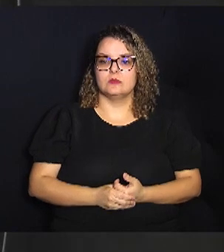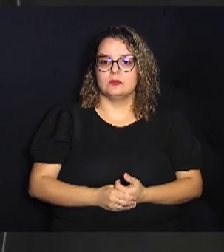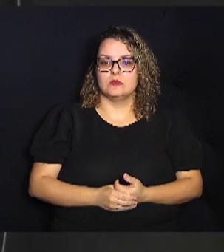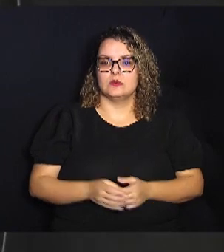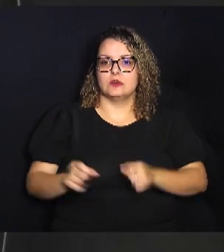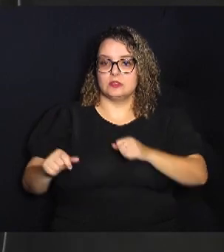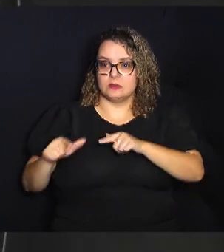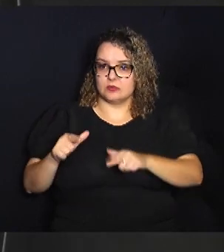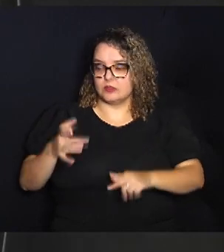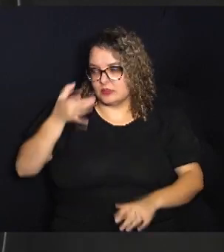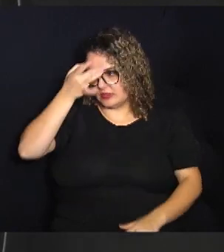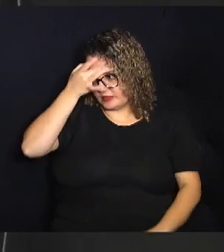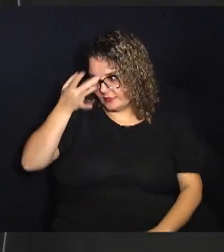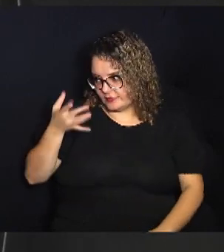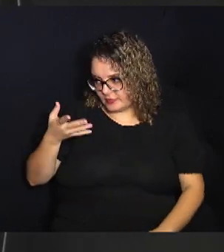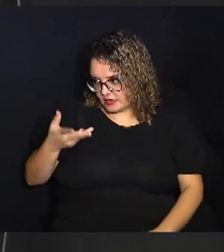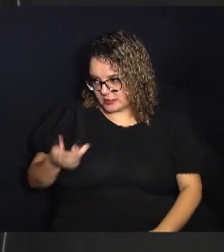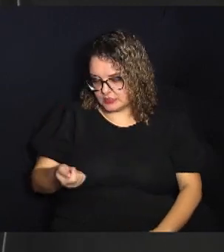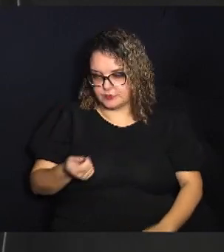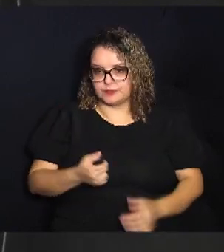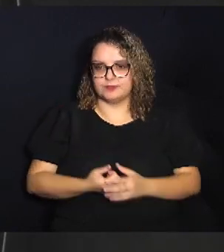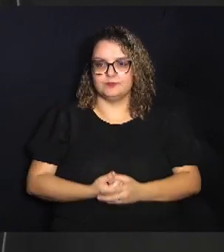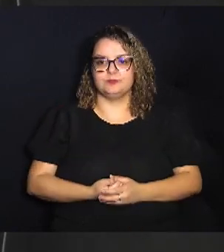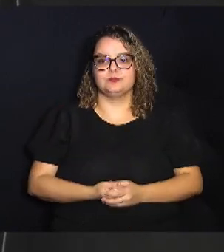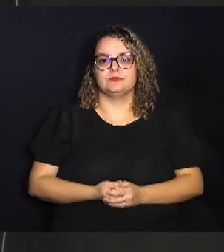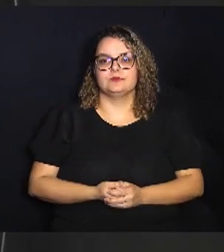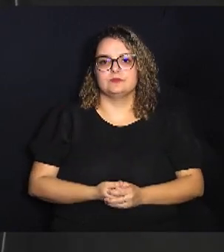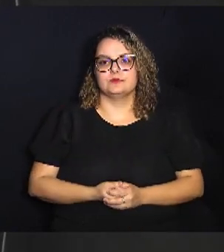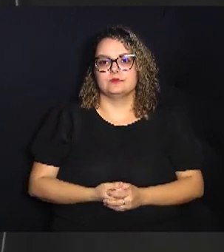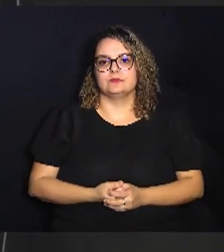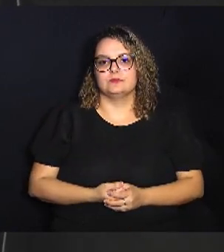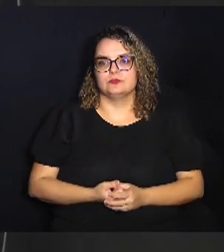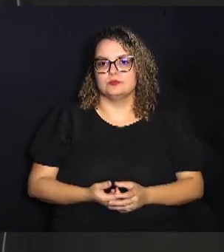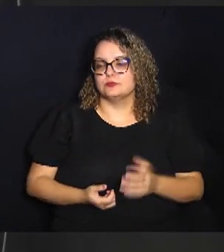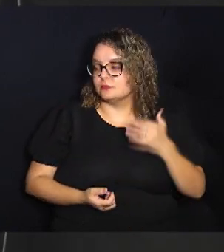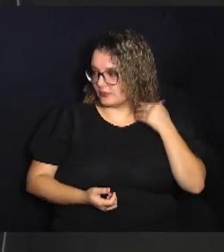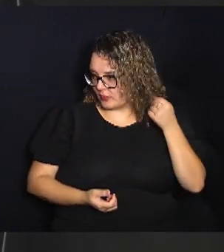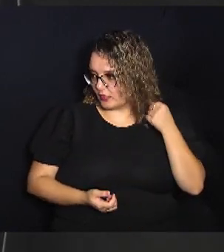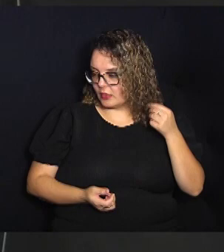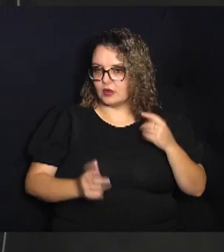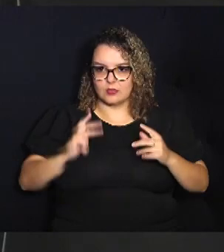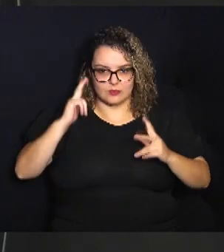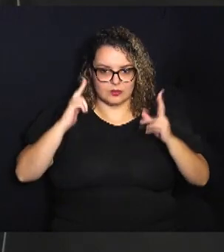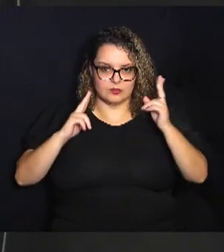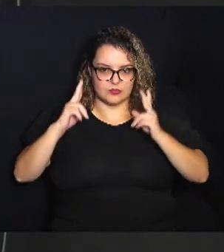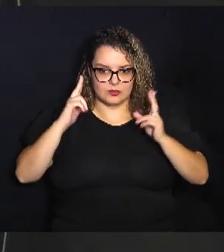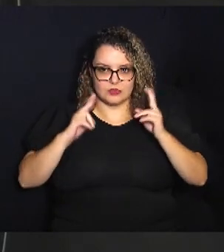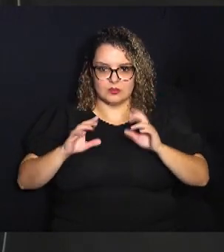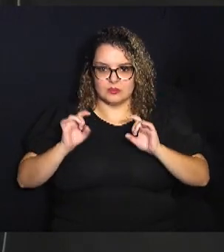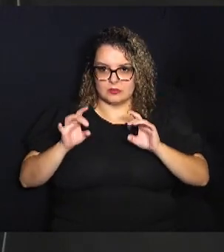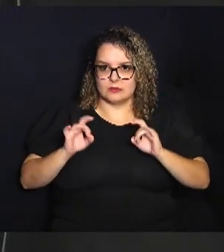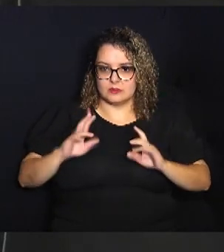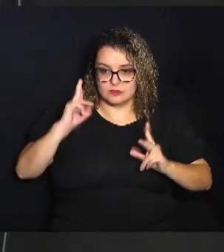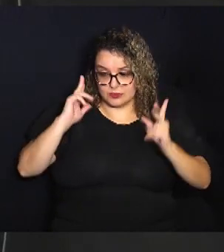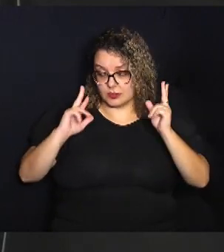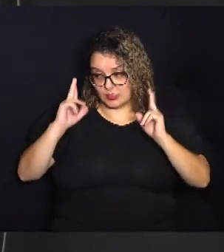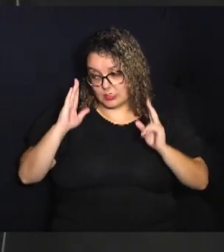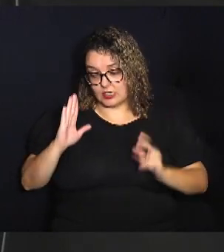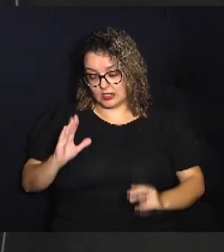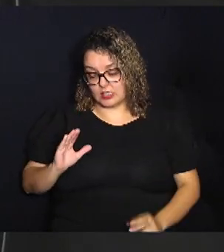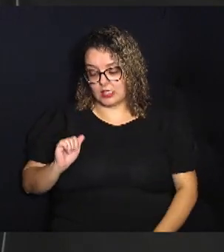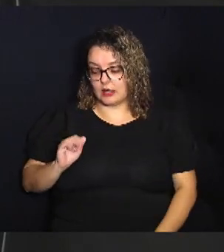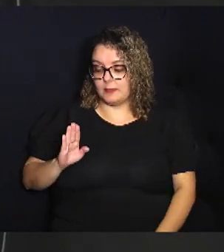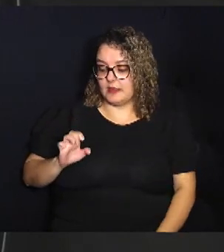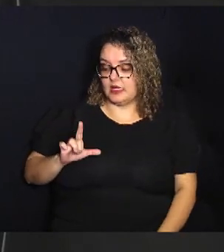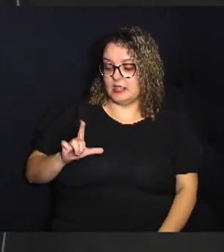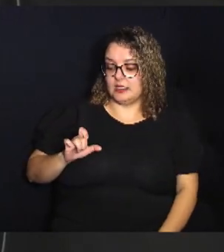formação e vocação a parte de cabeleireiro, né? Especificamente cabeleireiro.